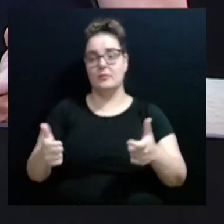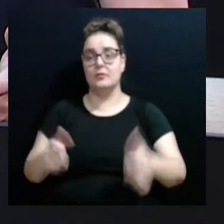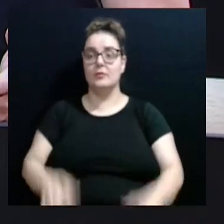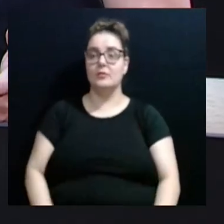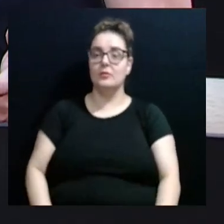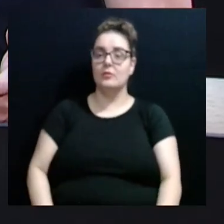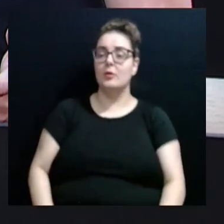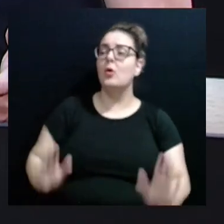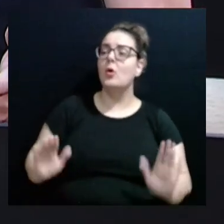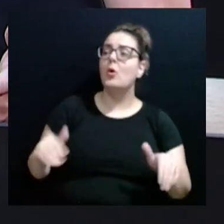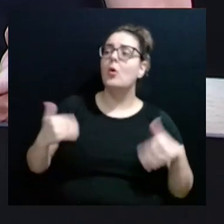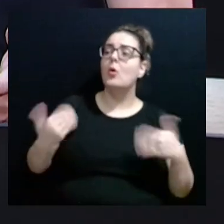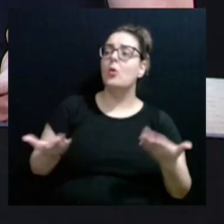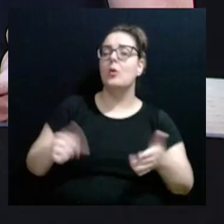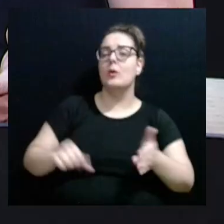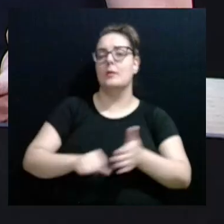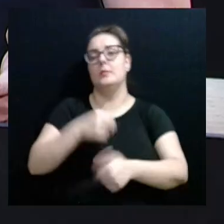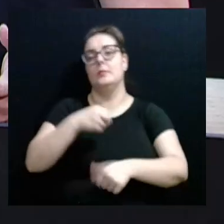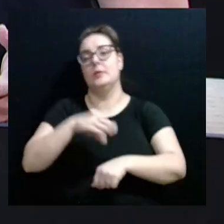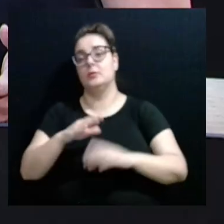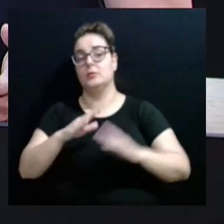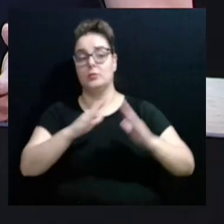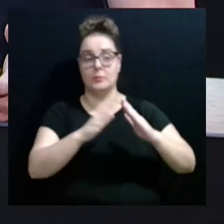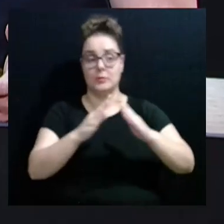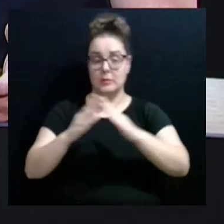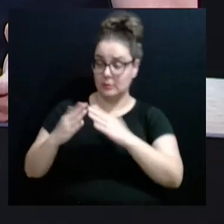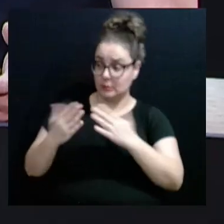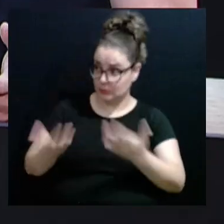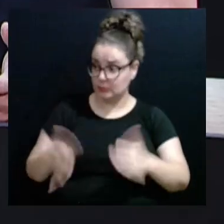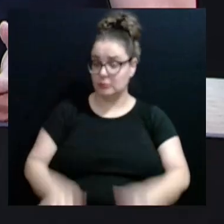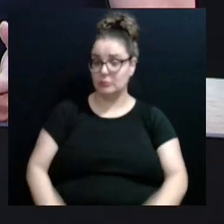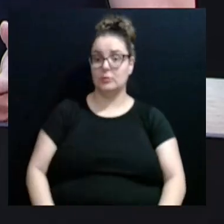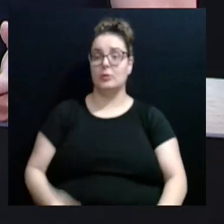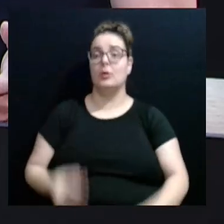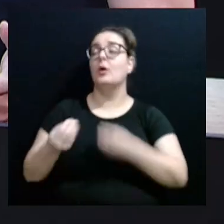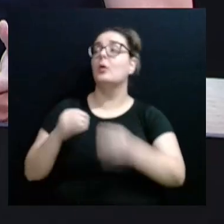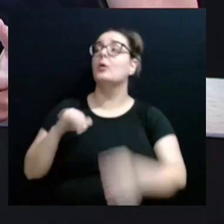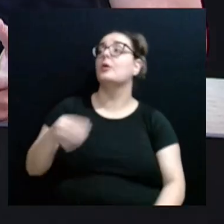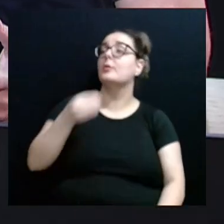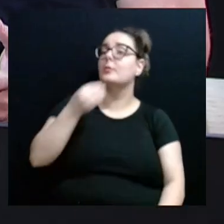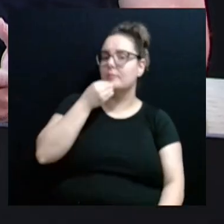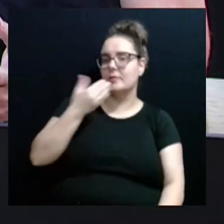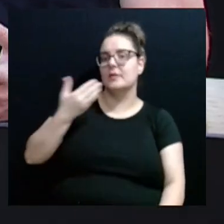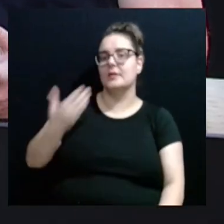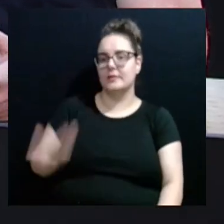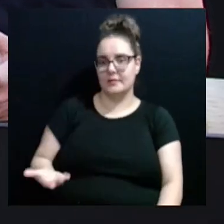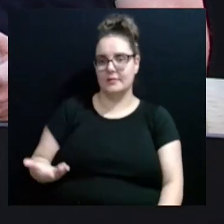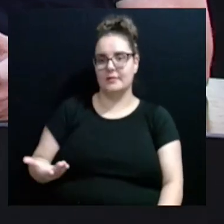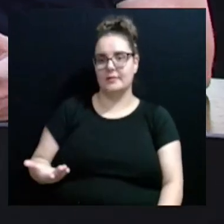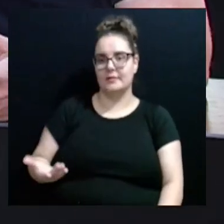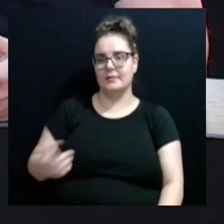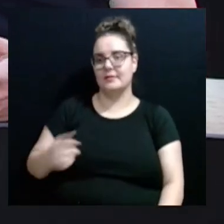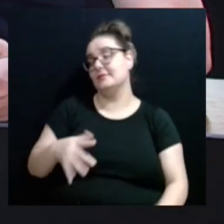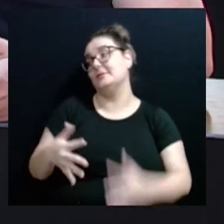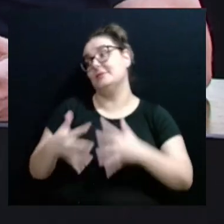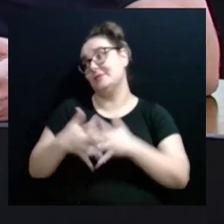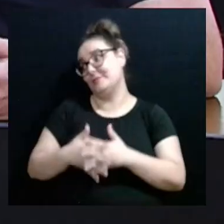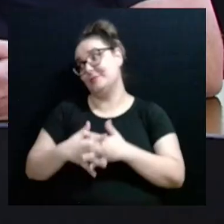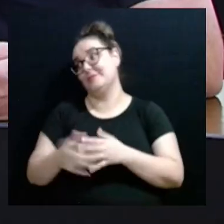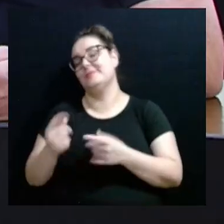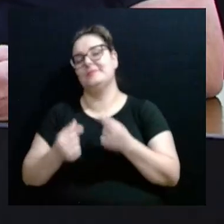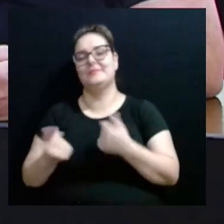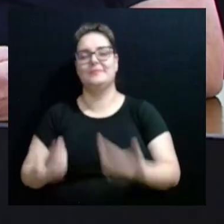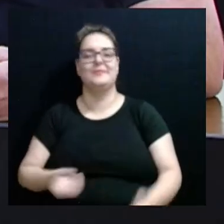primeira dica para o pessoal que está em casa, né, de como aproveitar essas datas sem se complicar financeiramente? Tudo bem, Rafael? Prazer